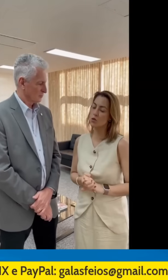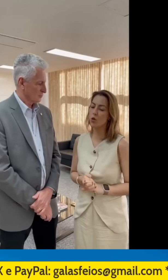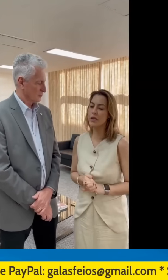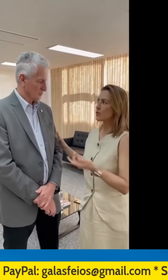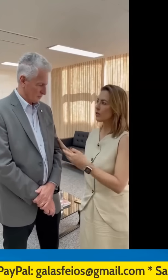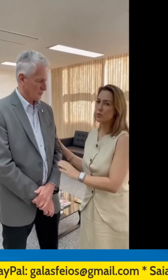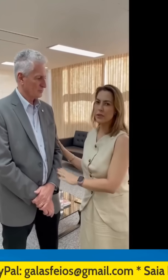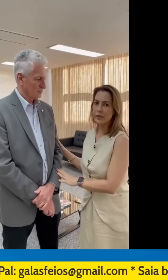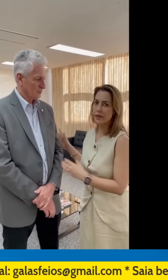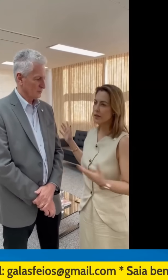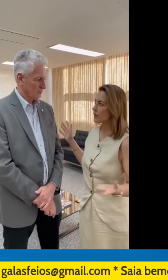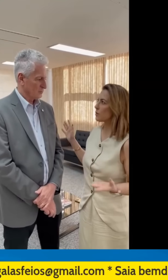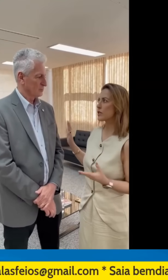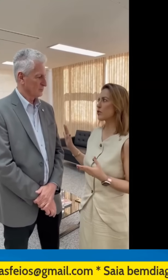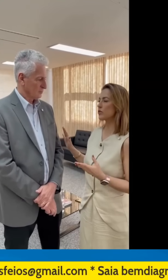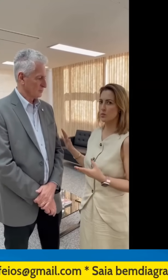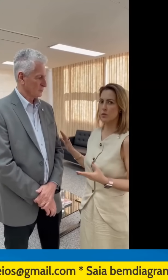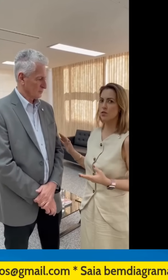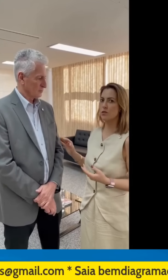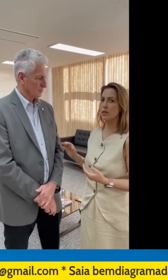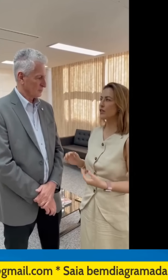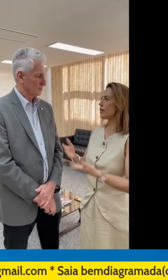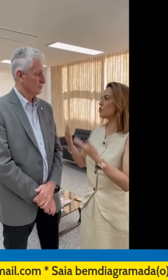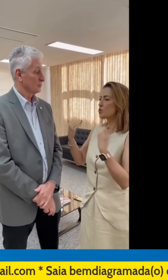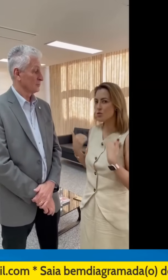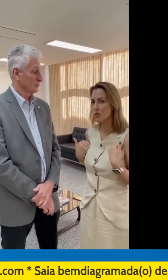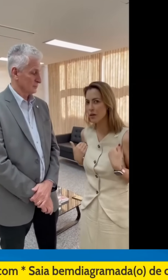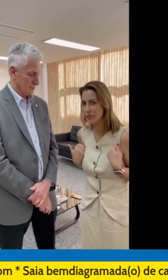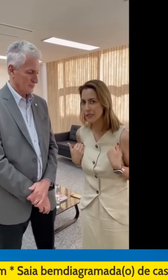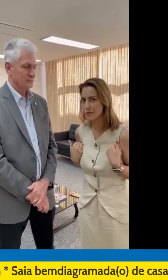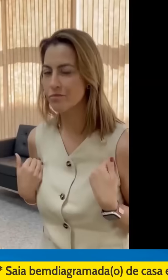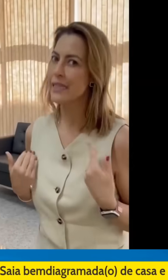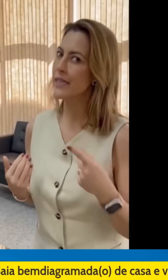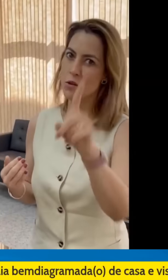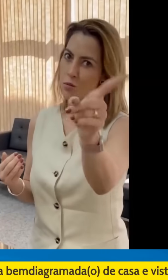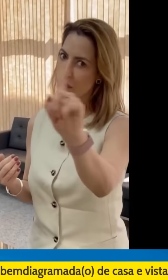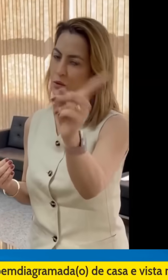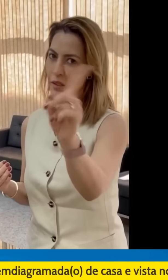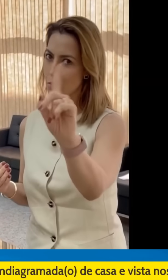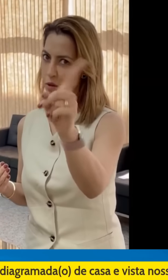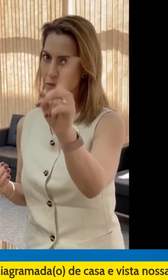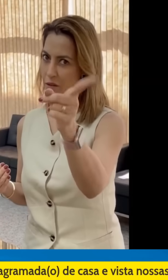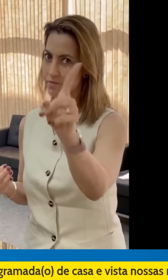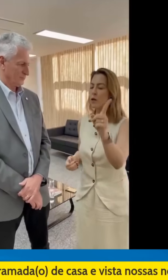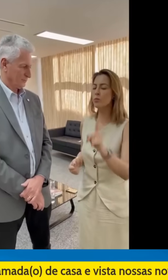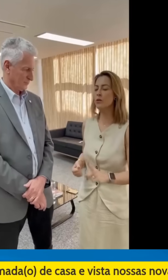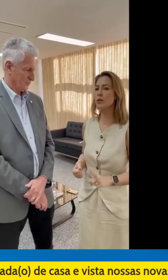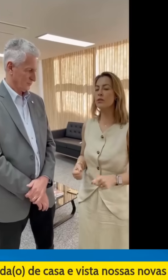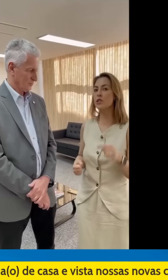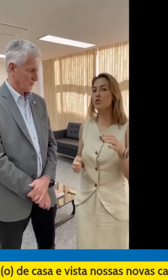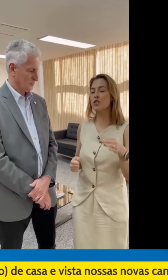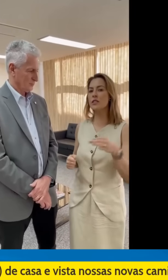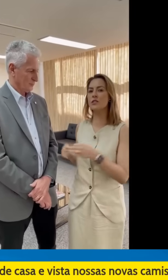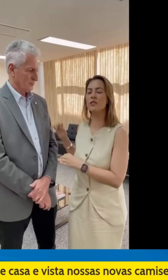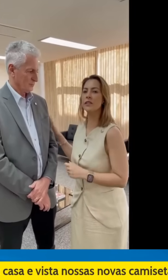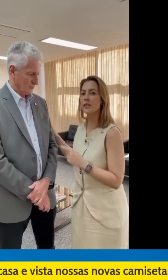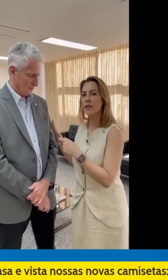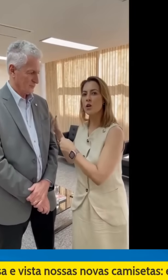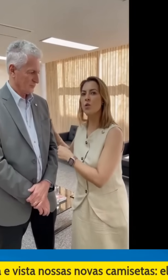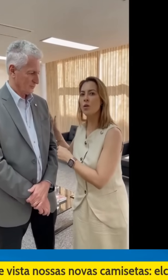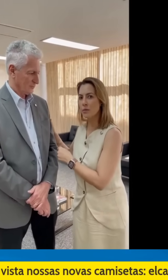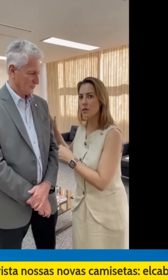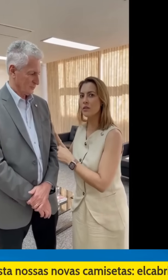hora certa da maneira certa entendeu mas quando todos esses elementos se alinham é uma bomba a Sora é uma bomba nesse